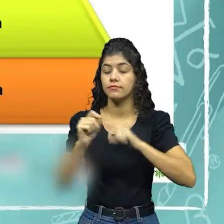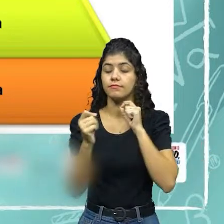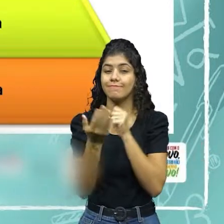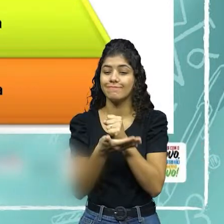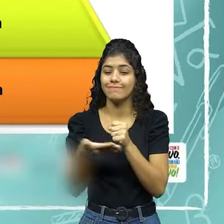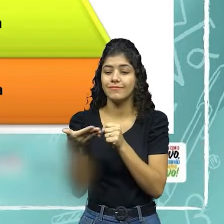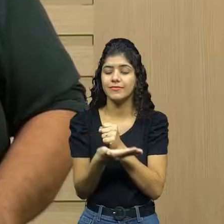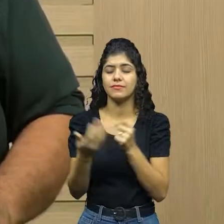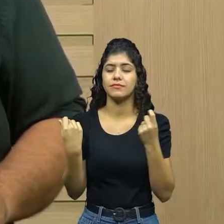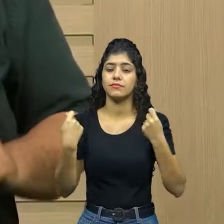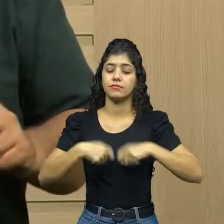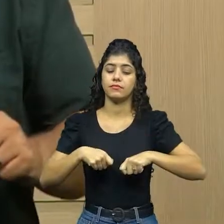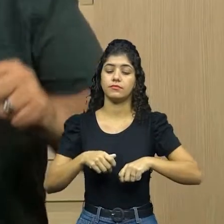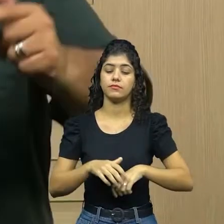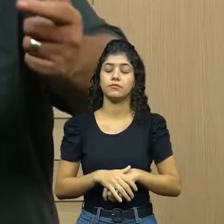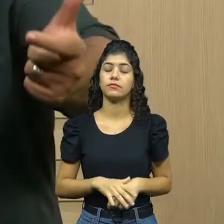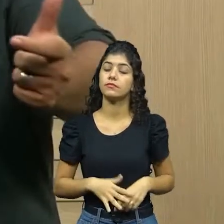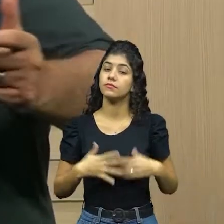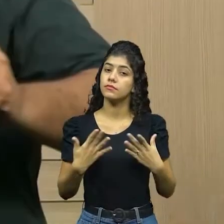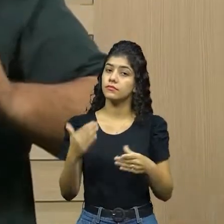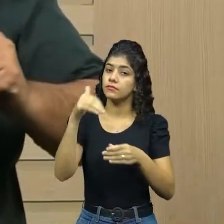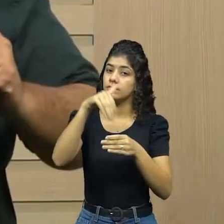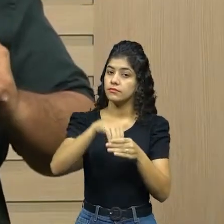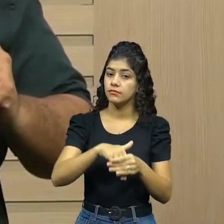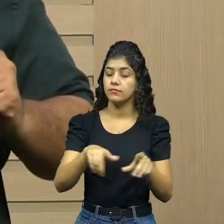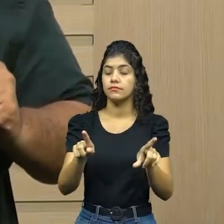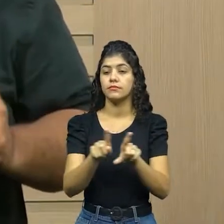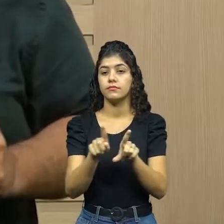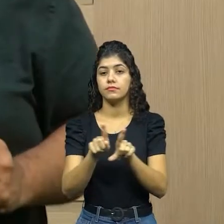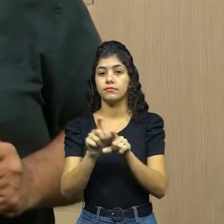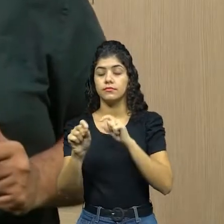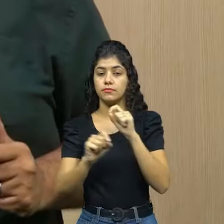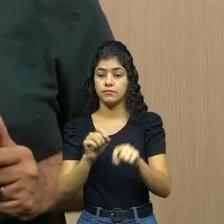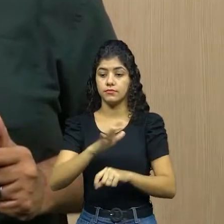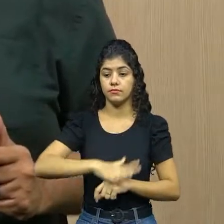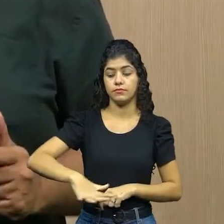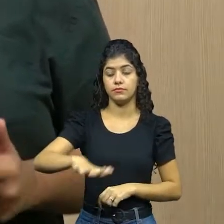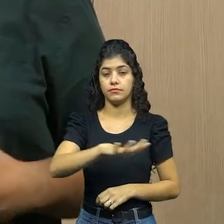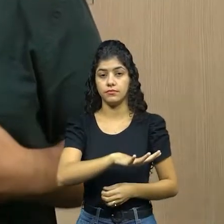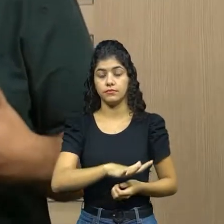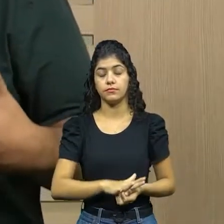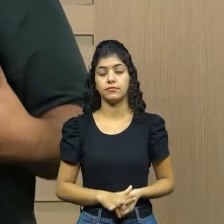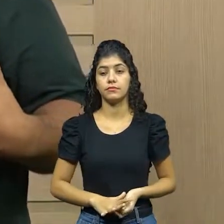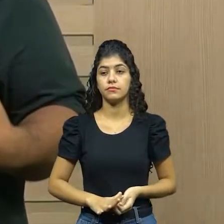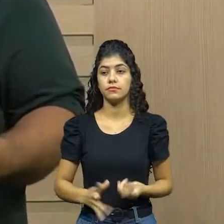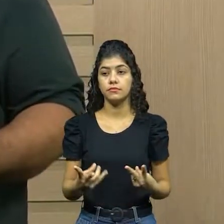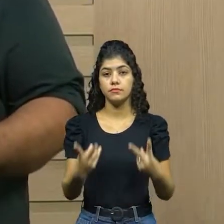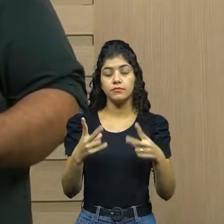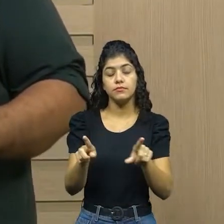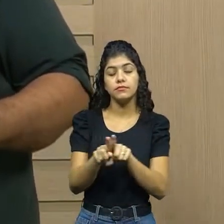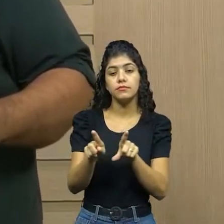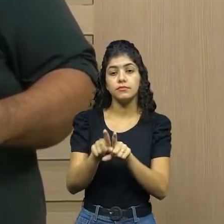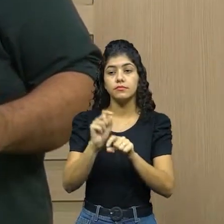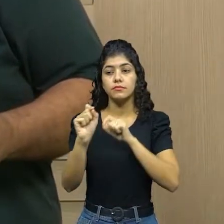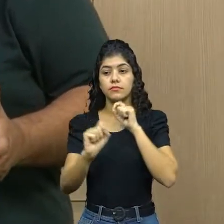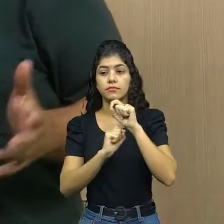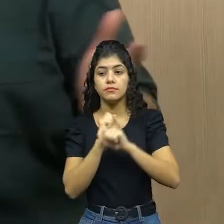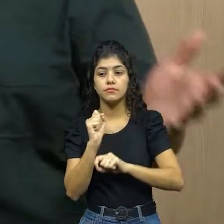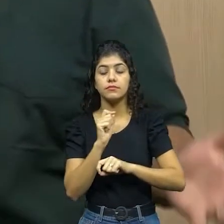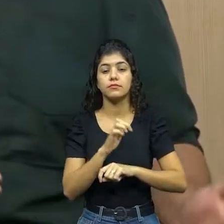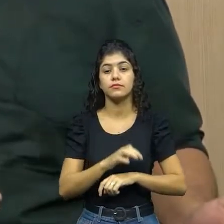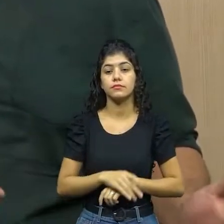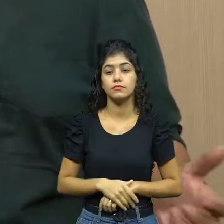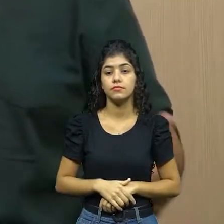básicas possíveis. Então, dentro da questão de mercado, eu vejo essas necessidades como